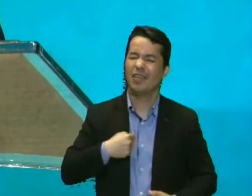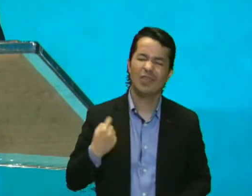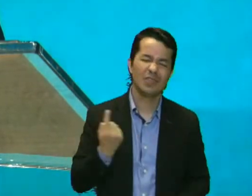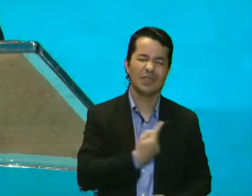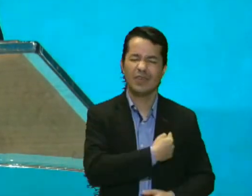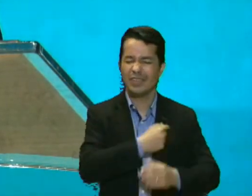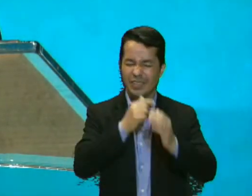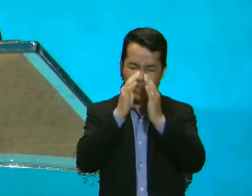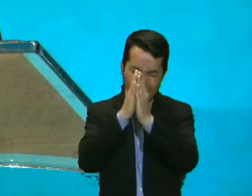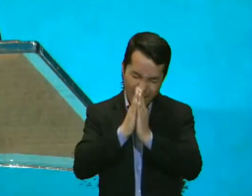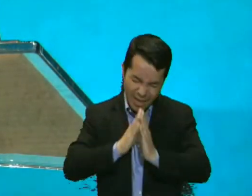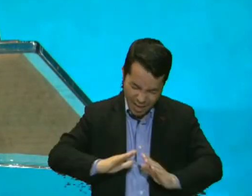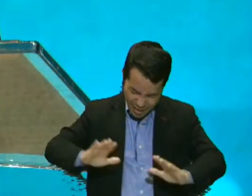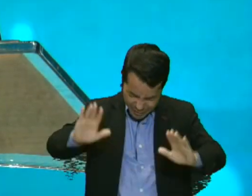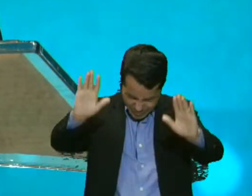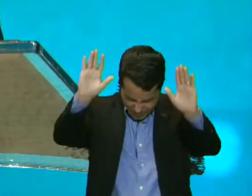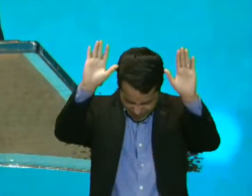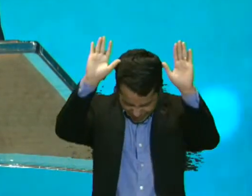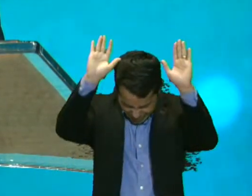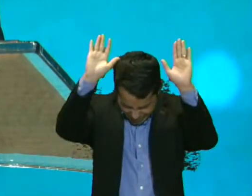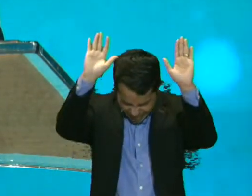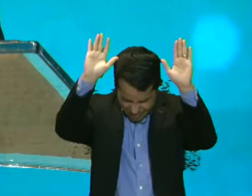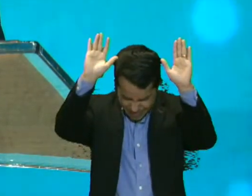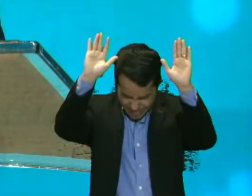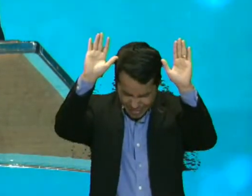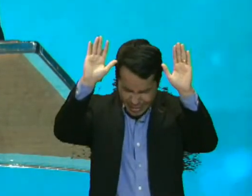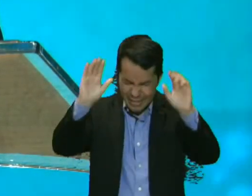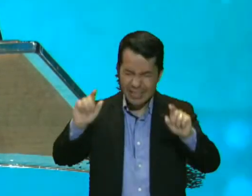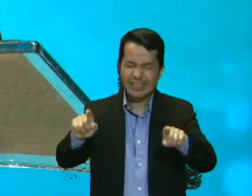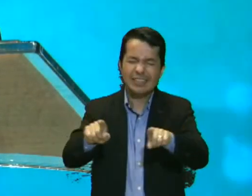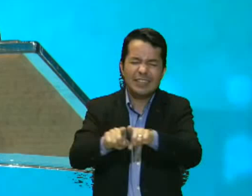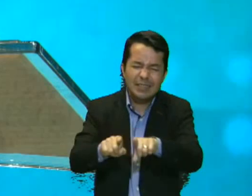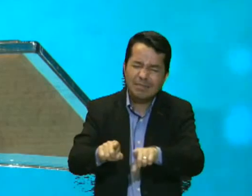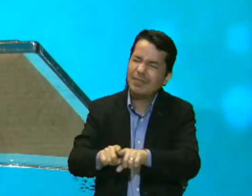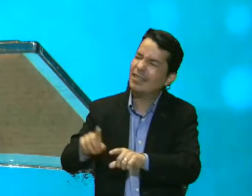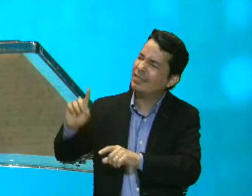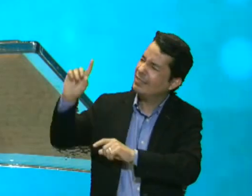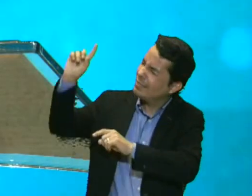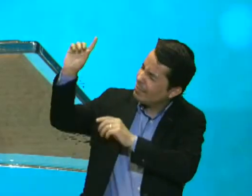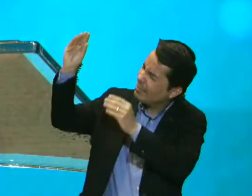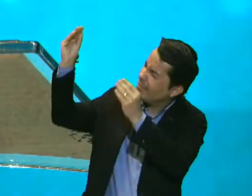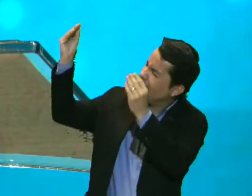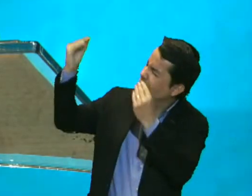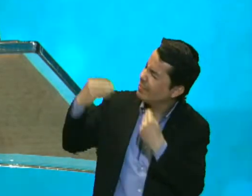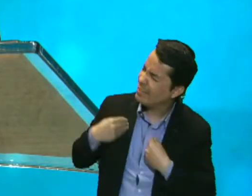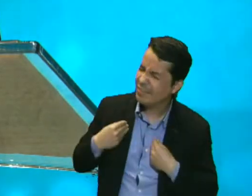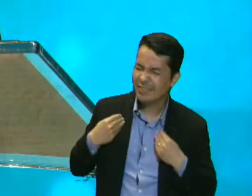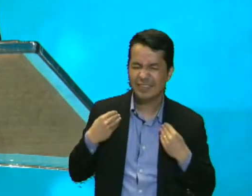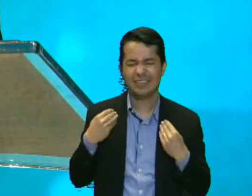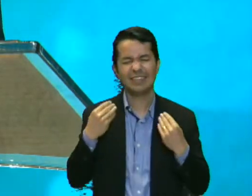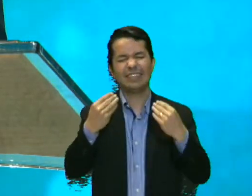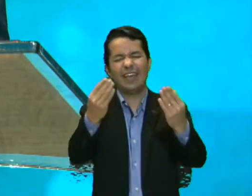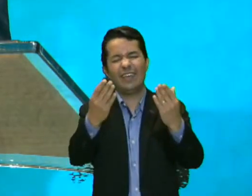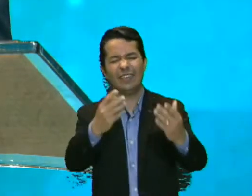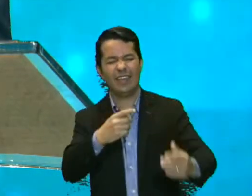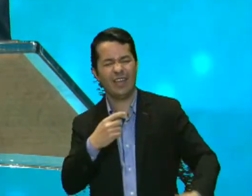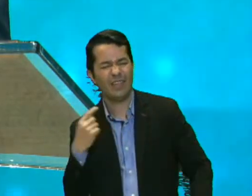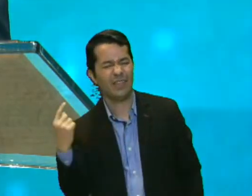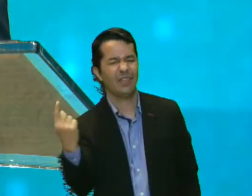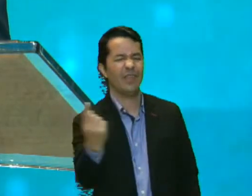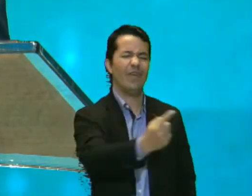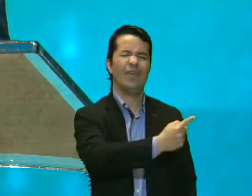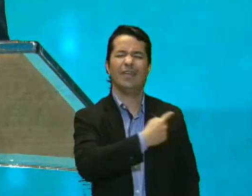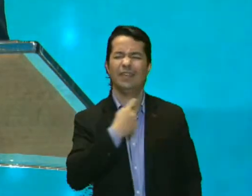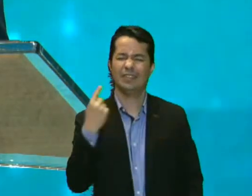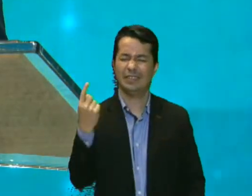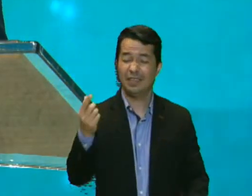vida ao Senhor, dedicamos aquilo que já tem sido dádiva e bênção do Senhor para nós. Mas nesse tempo em